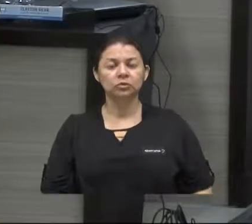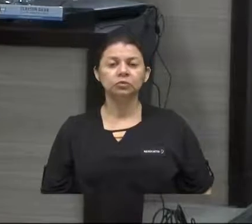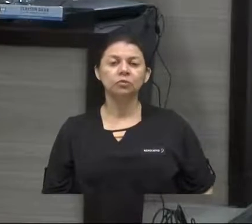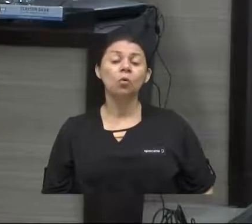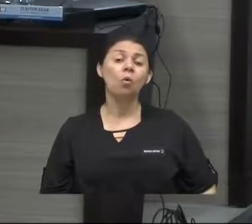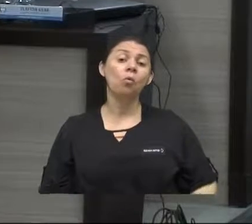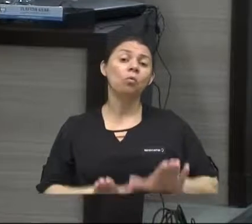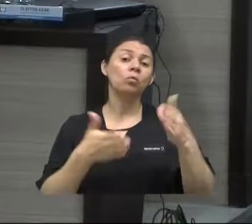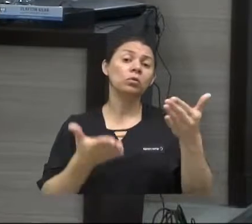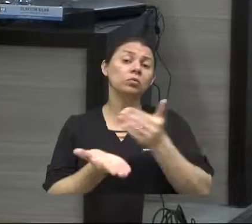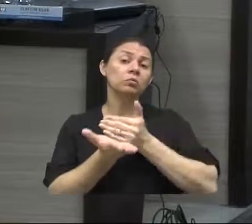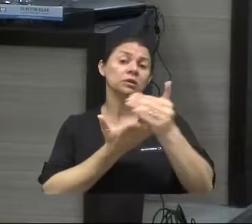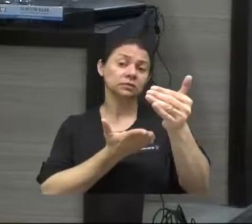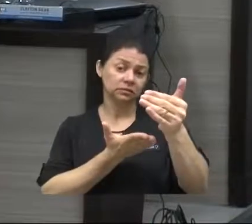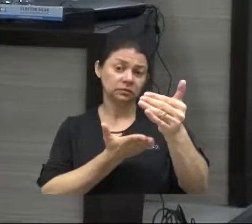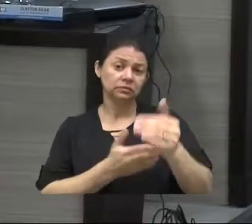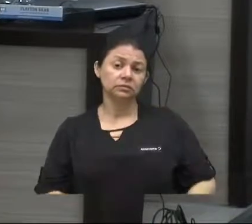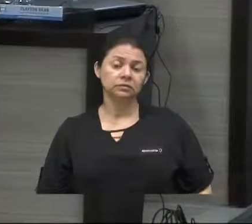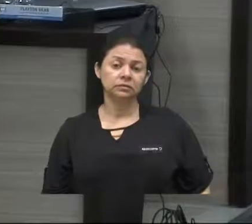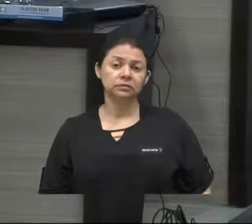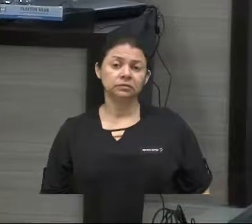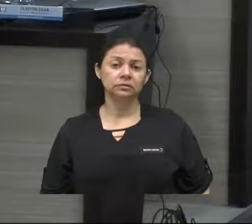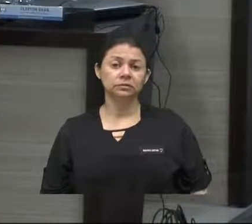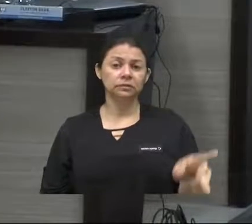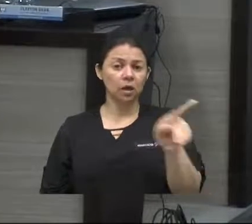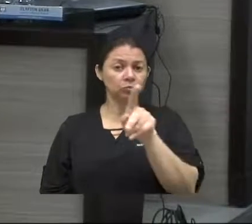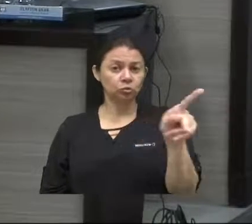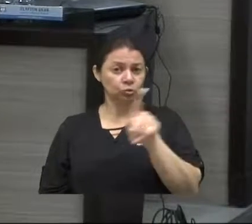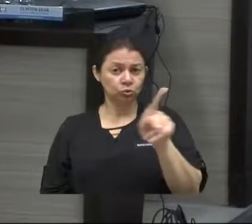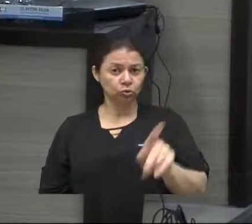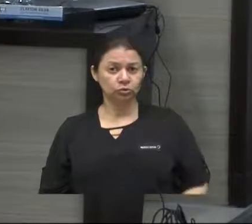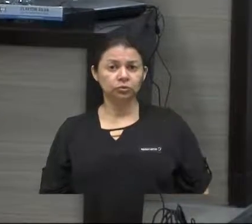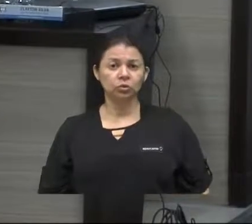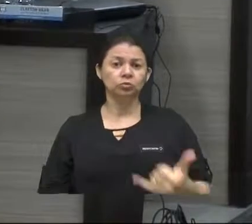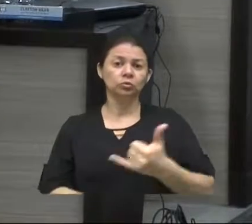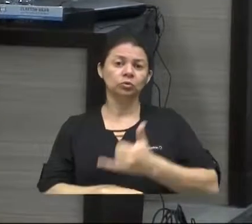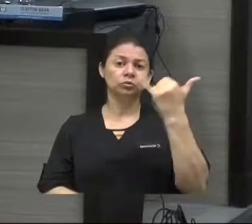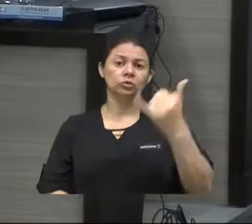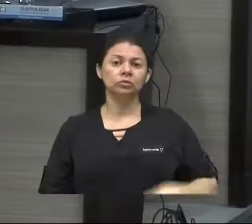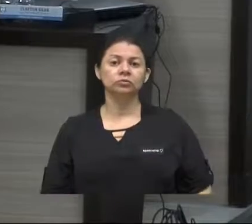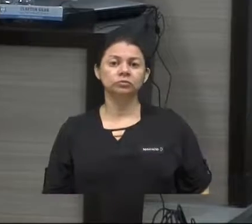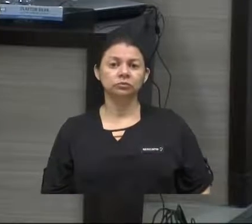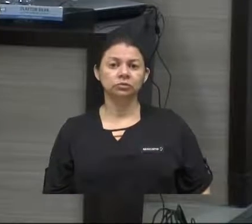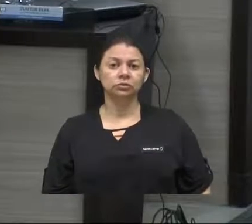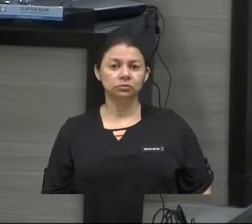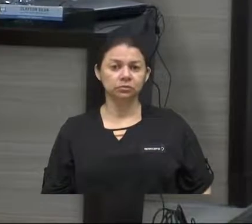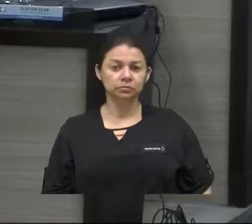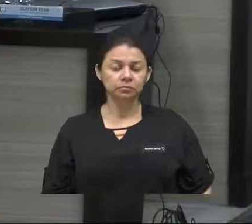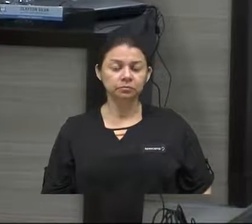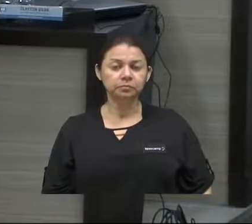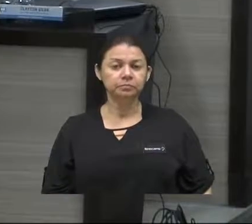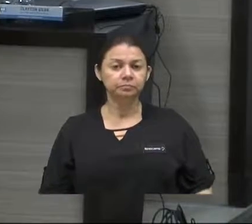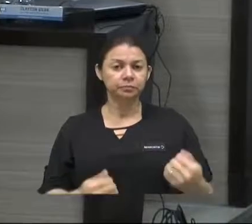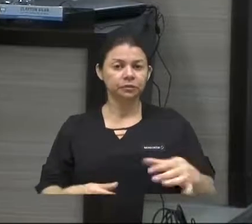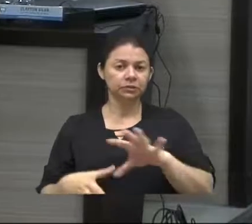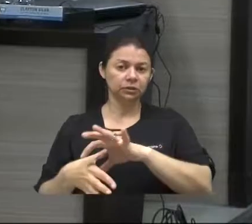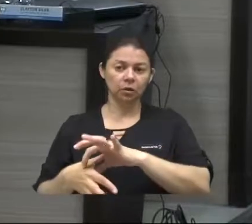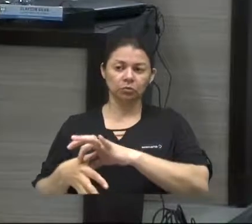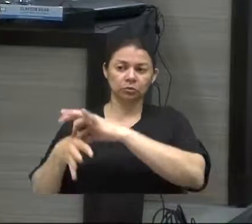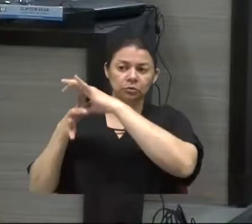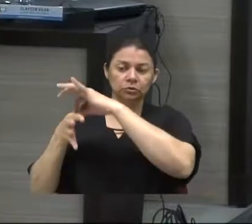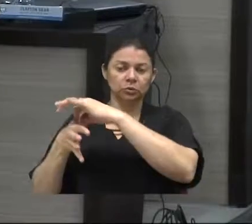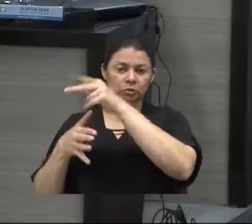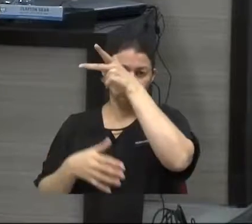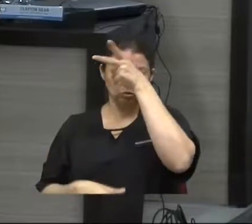cadeira, ele deixe a liderança do prefeito de lado, que fique certo, que fique ciente de que